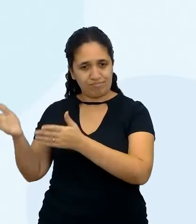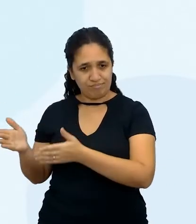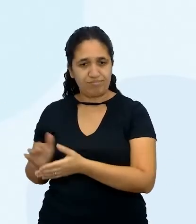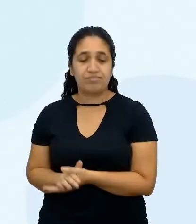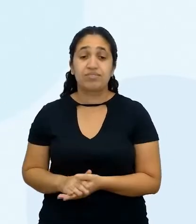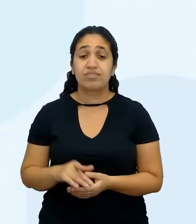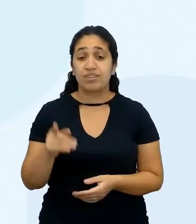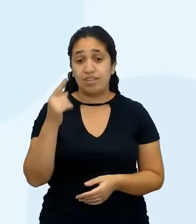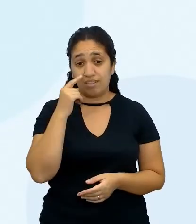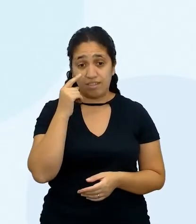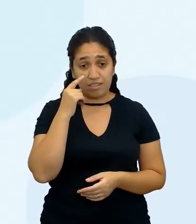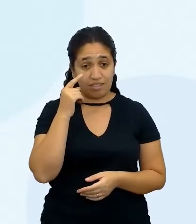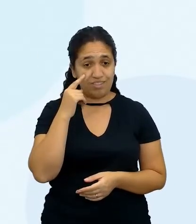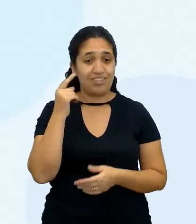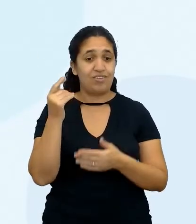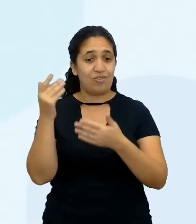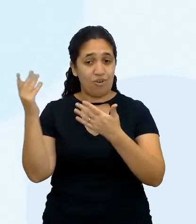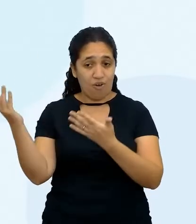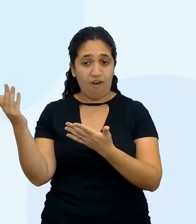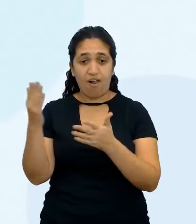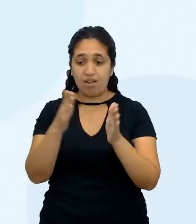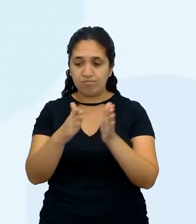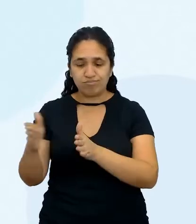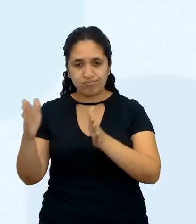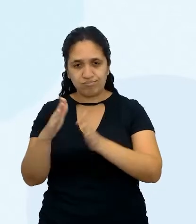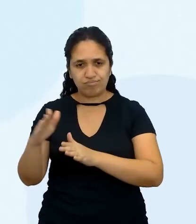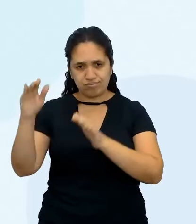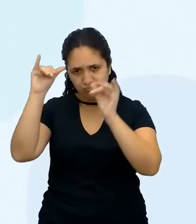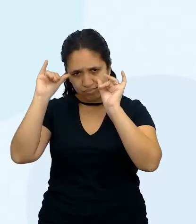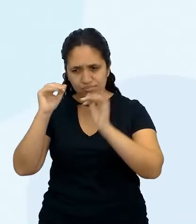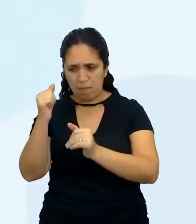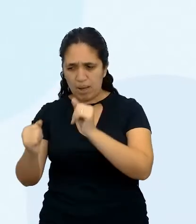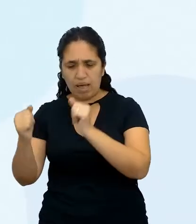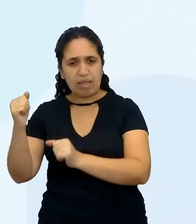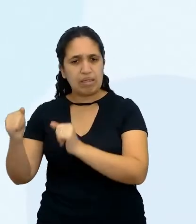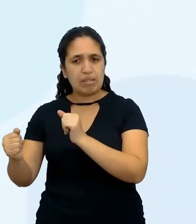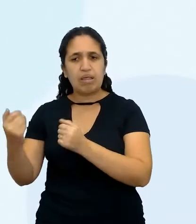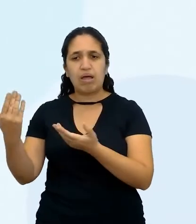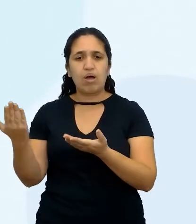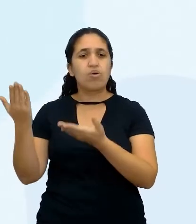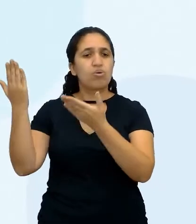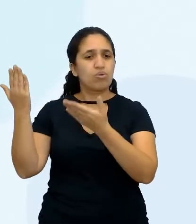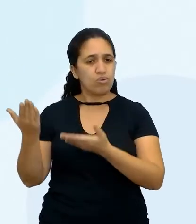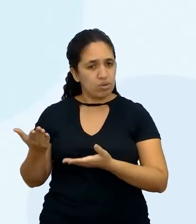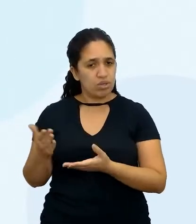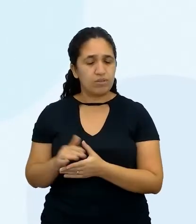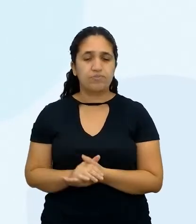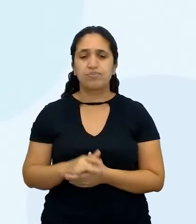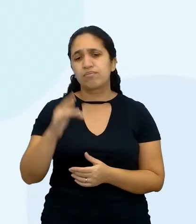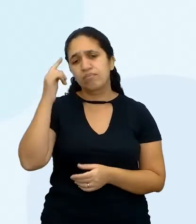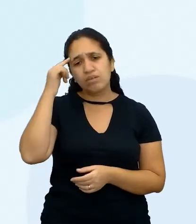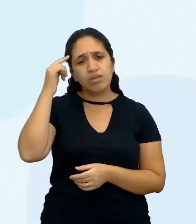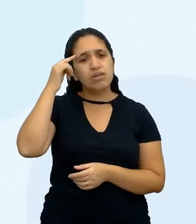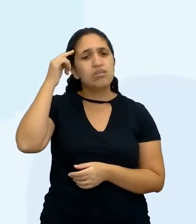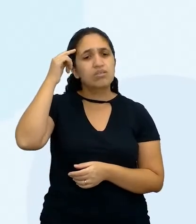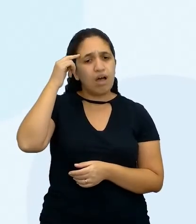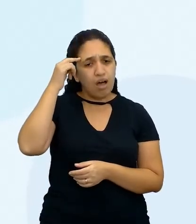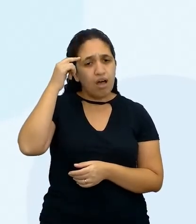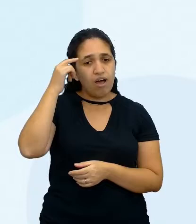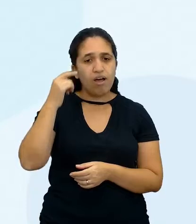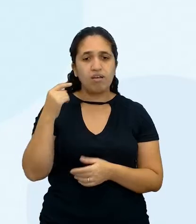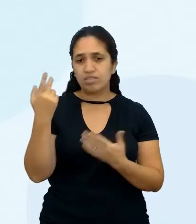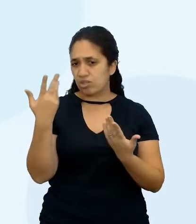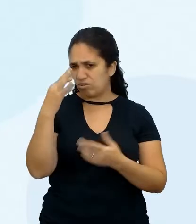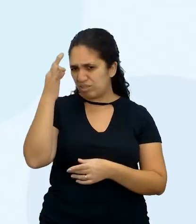Olha só, também falei um pouco dos matadouros na aula passada, é meio curioso a gente pensar isso, porque não é